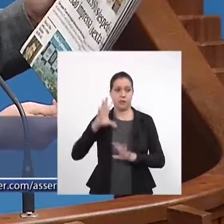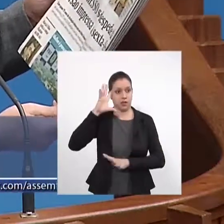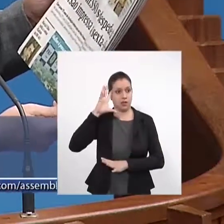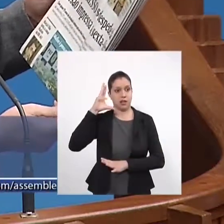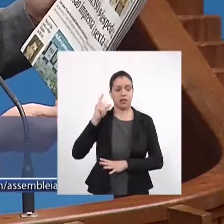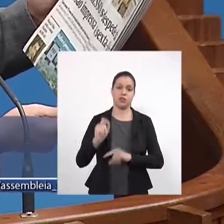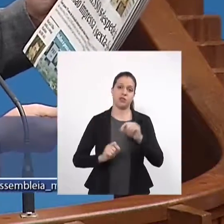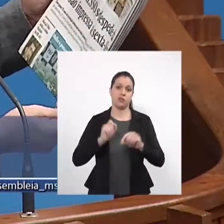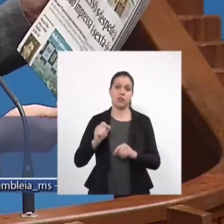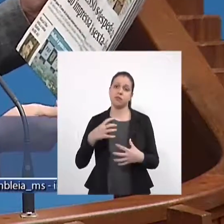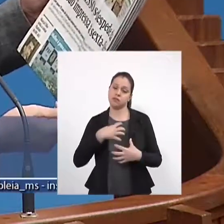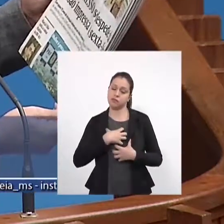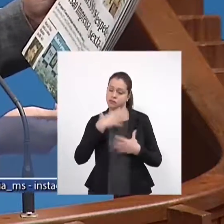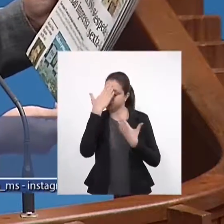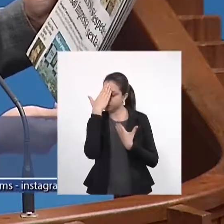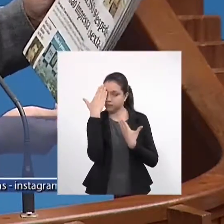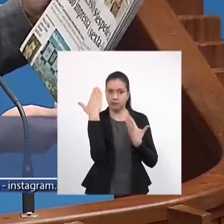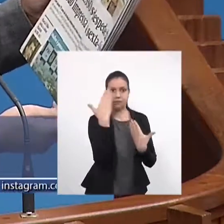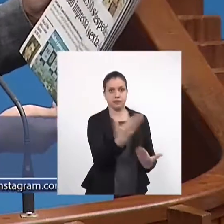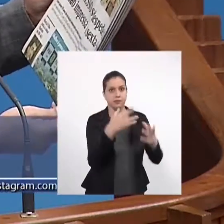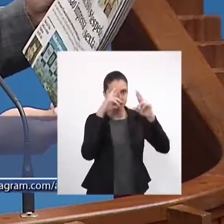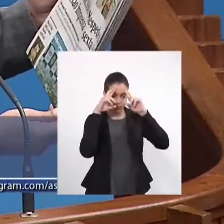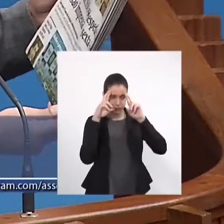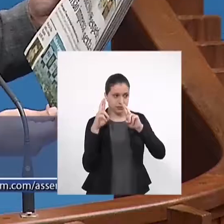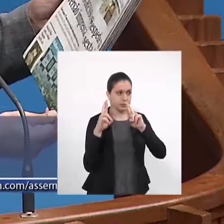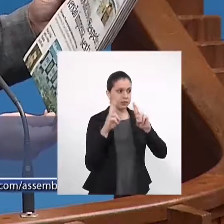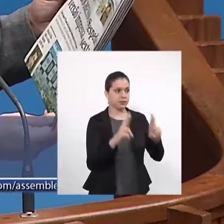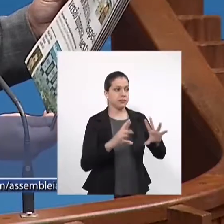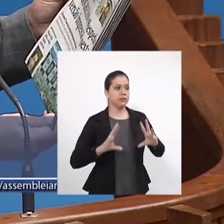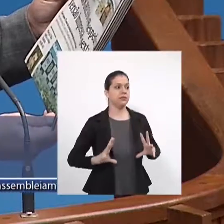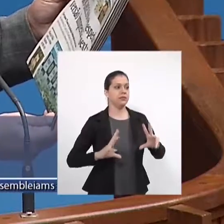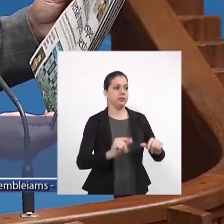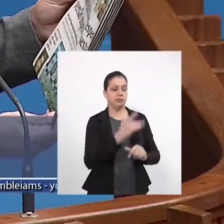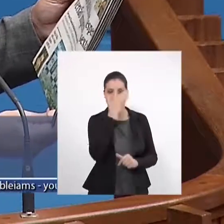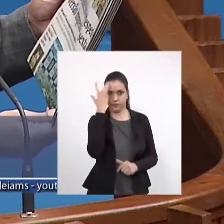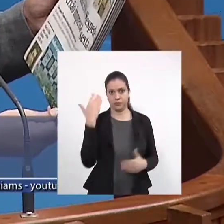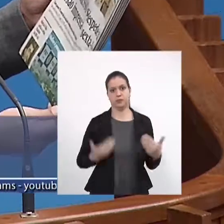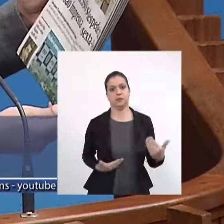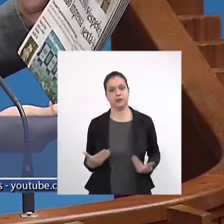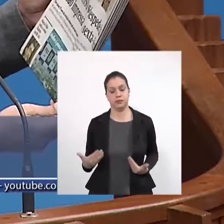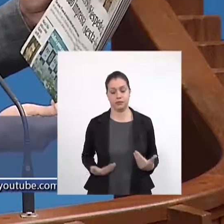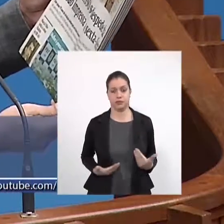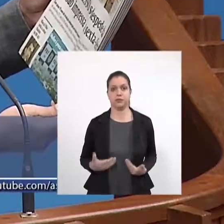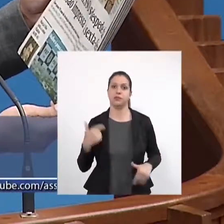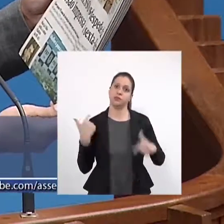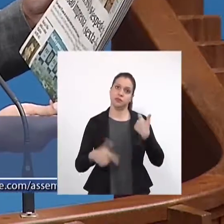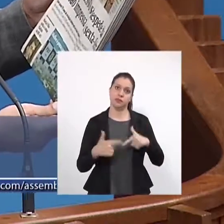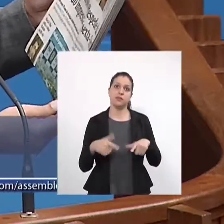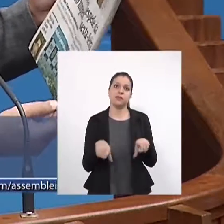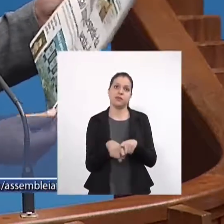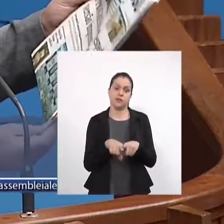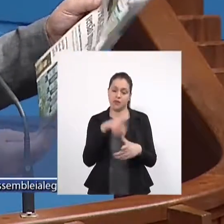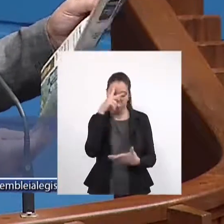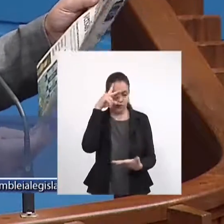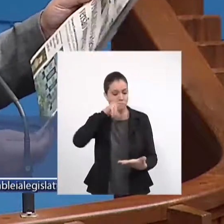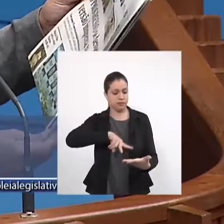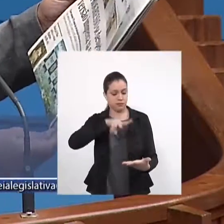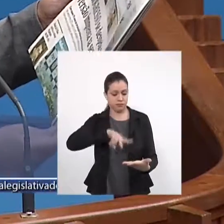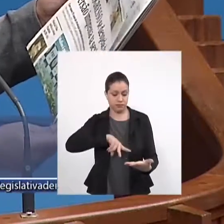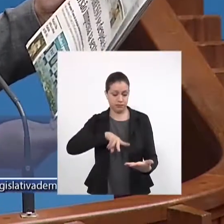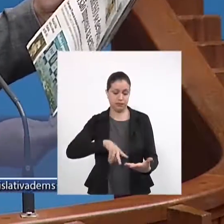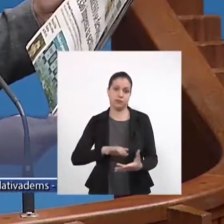carrega um sentimento de gratidão e respeito com todos os funcionários, leitores e parceiros que tinham